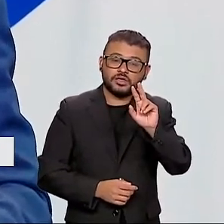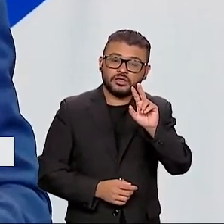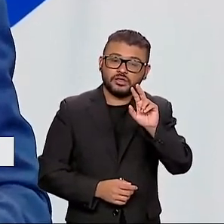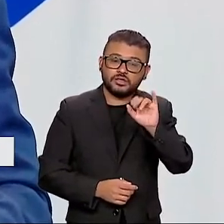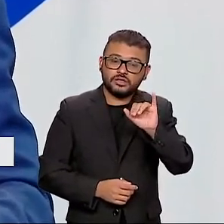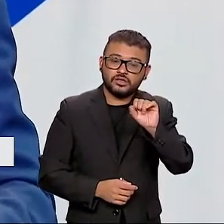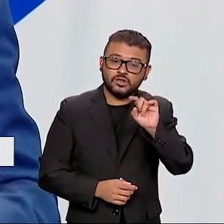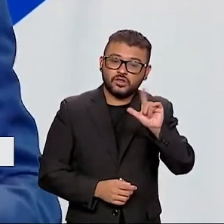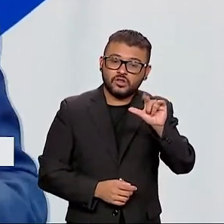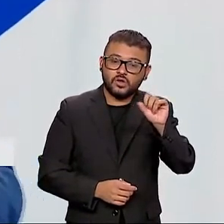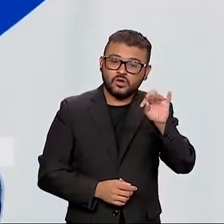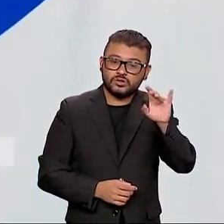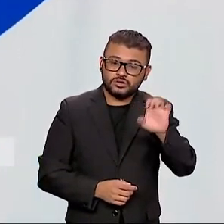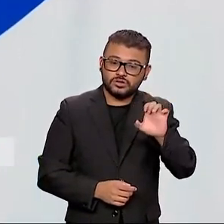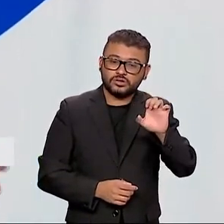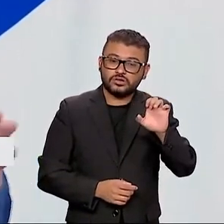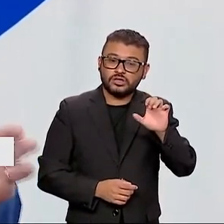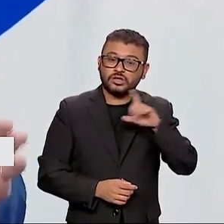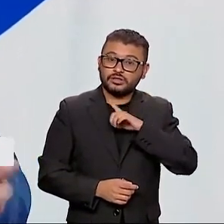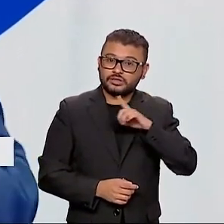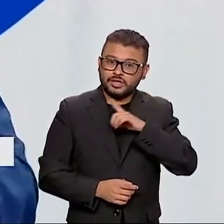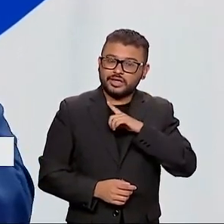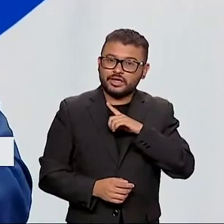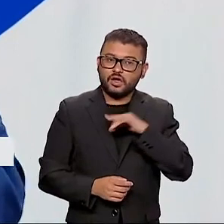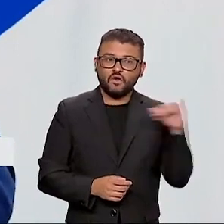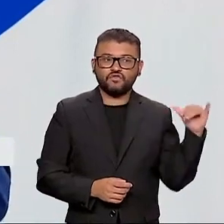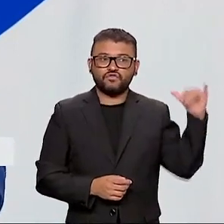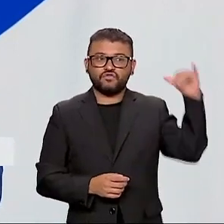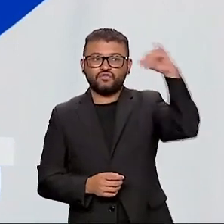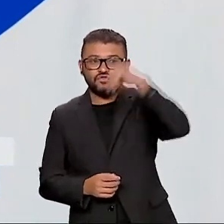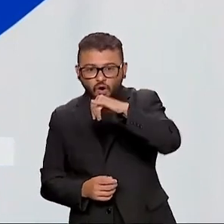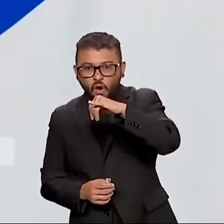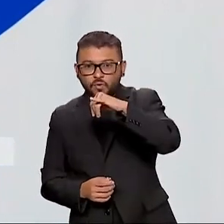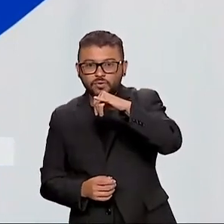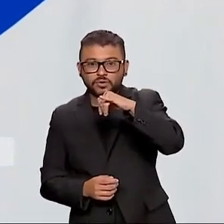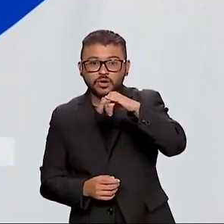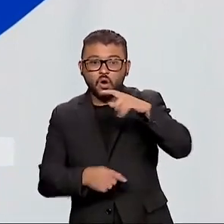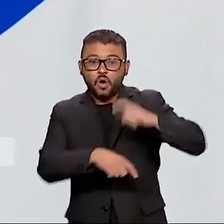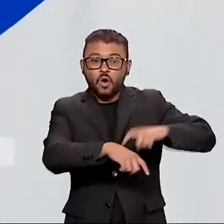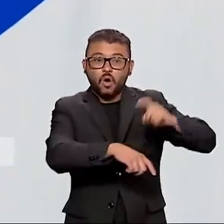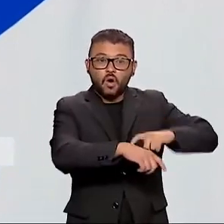muito chefe de Estado, você tem horário para voar, e o nosso horário